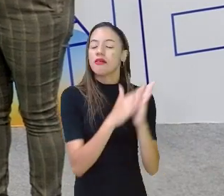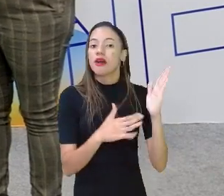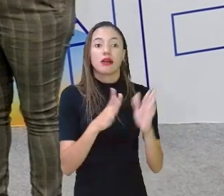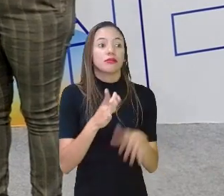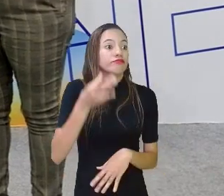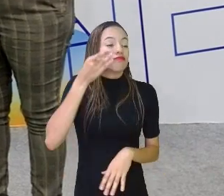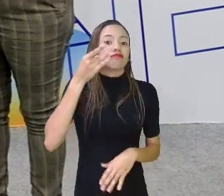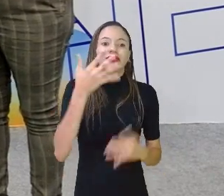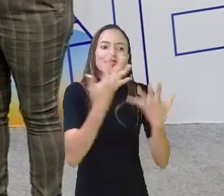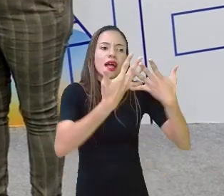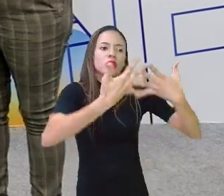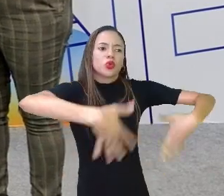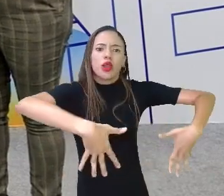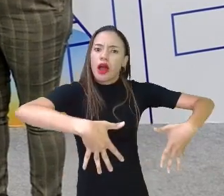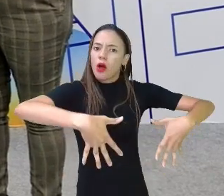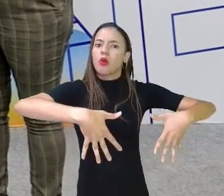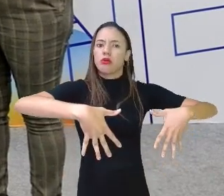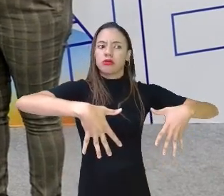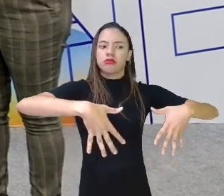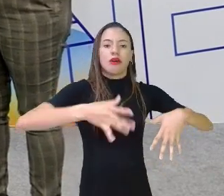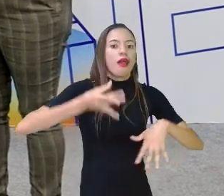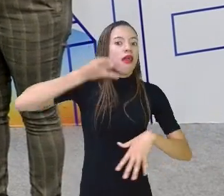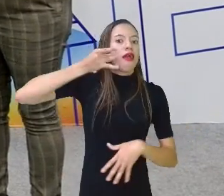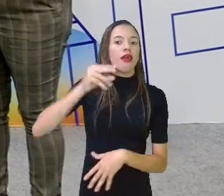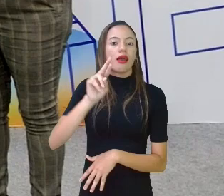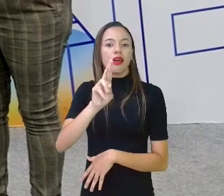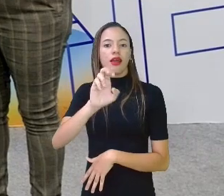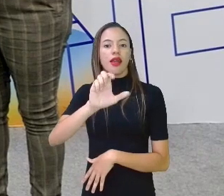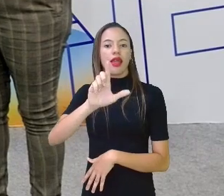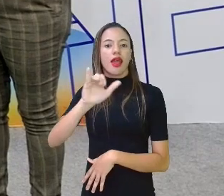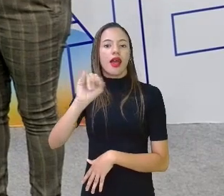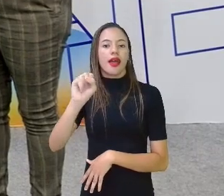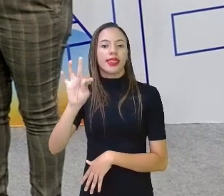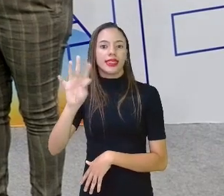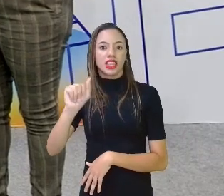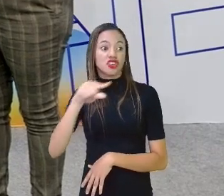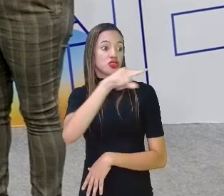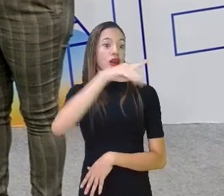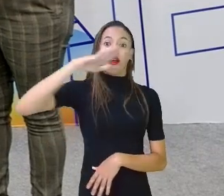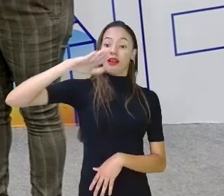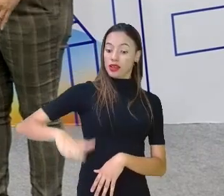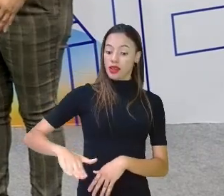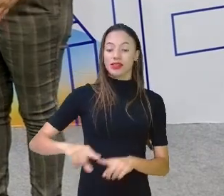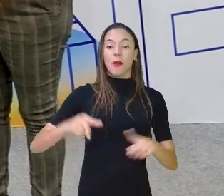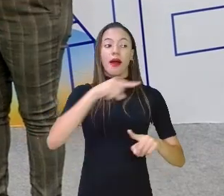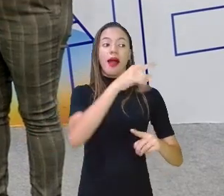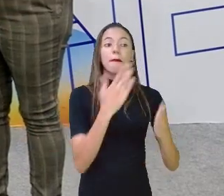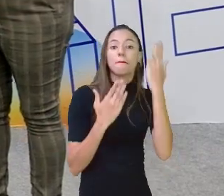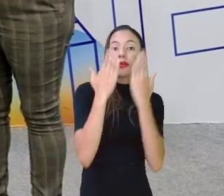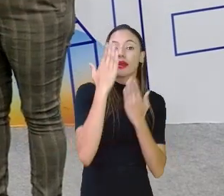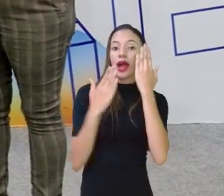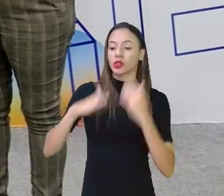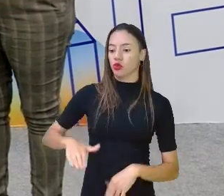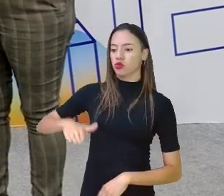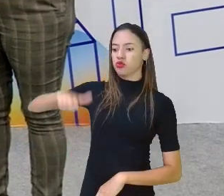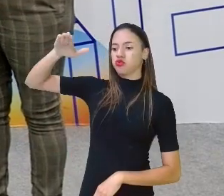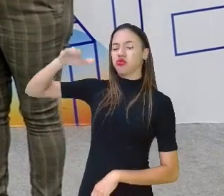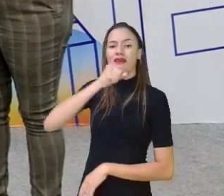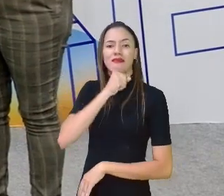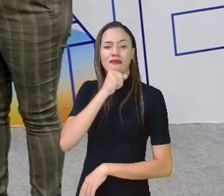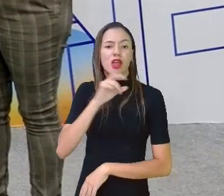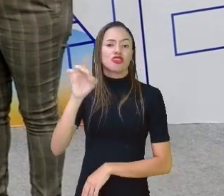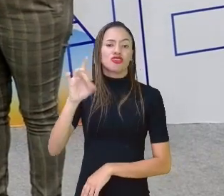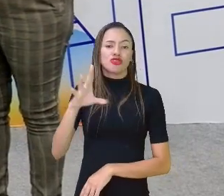o realista, como a gente chama, quando ele era uma criança. E quando ele ficou velho, ele pintava só